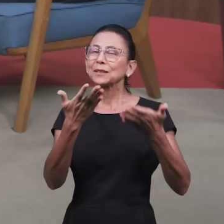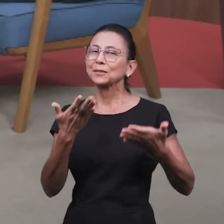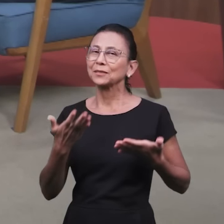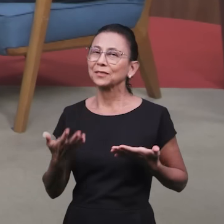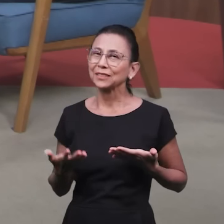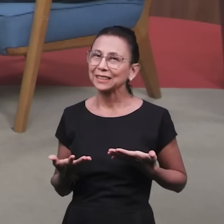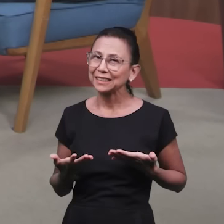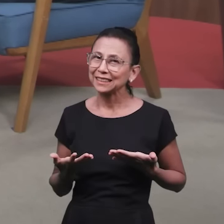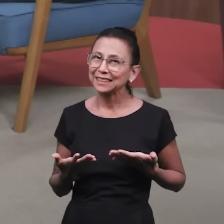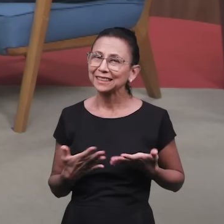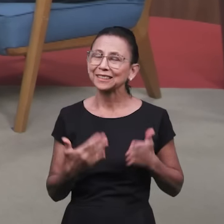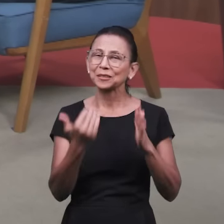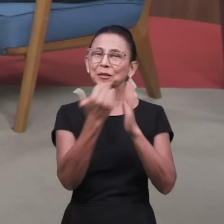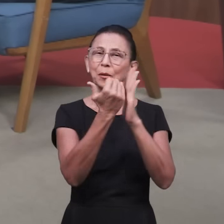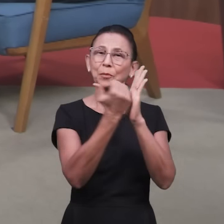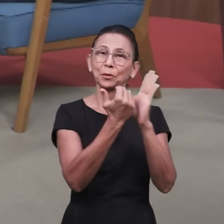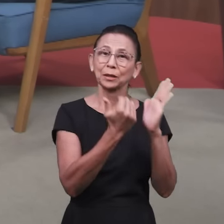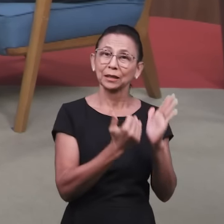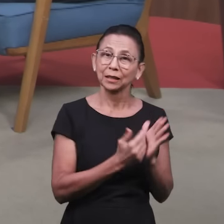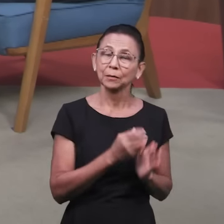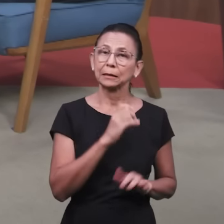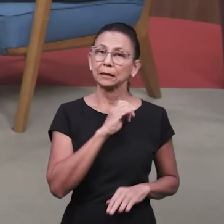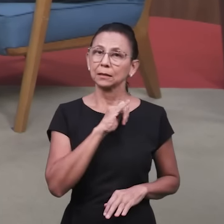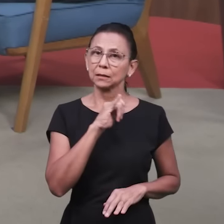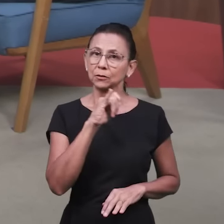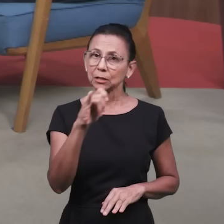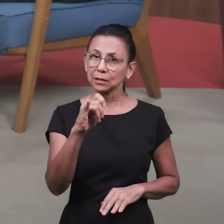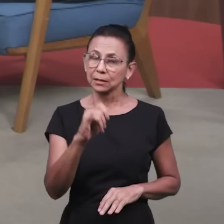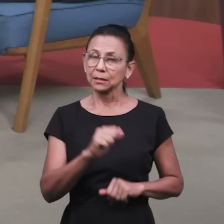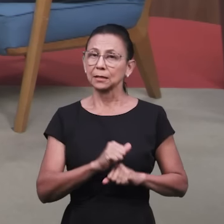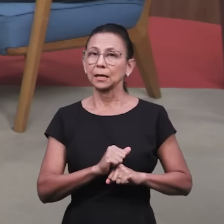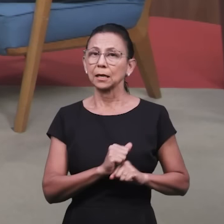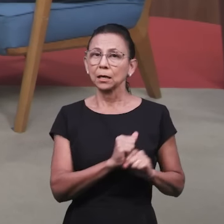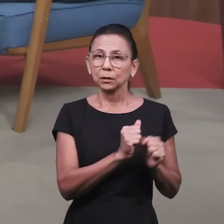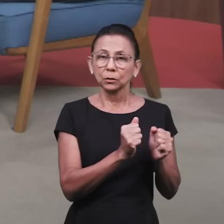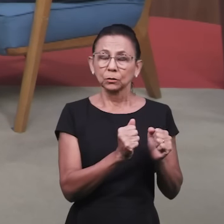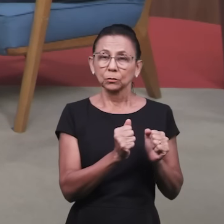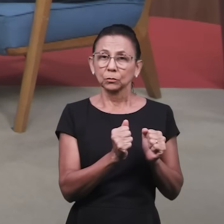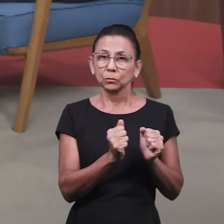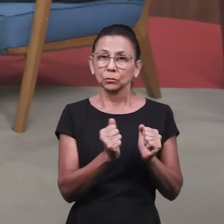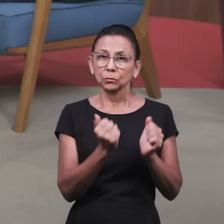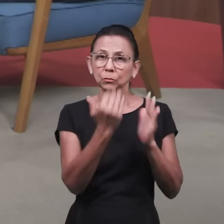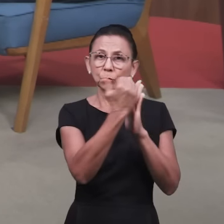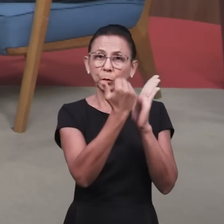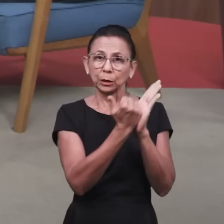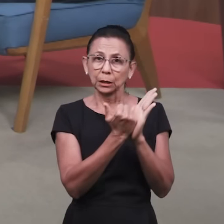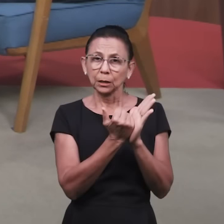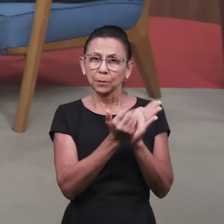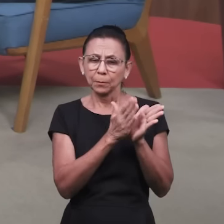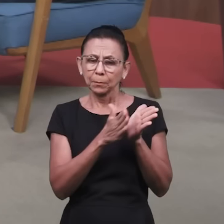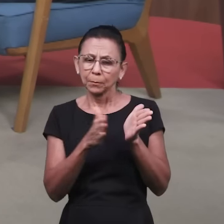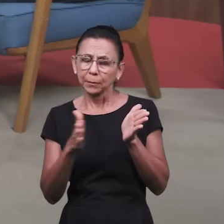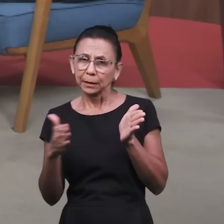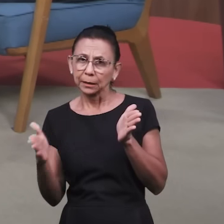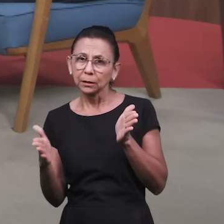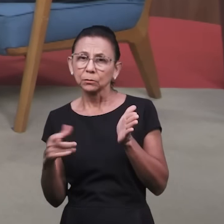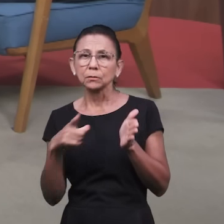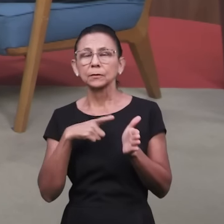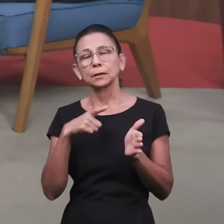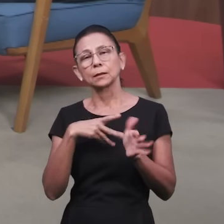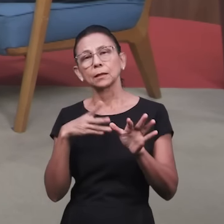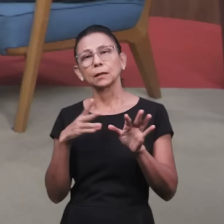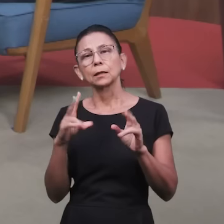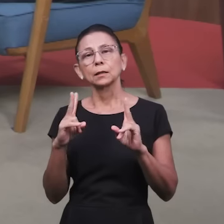muito bem-vindo ao nosso conteúdo de hoje e eu quero te alertar que em todos os quadros desse programa nós vamos abordar